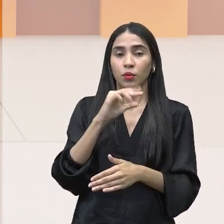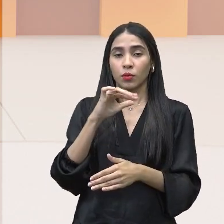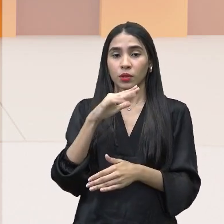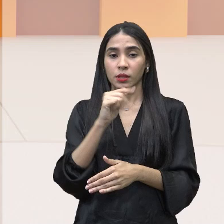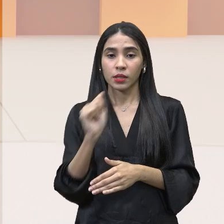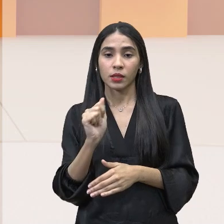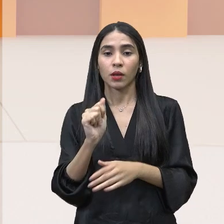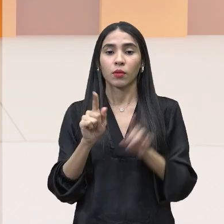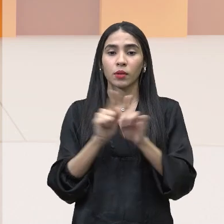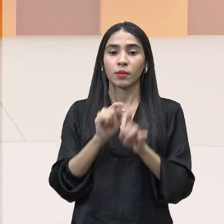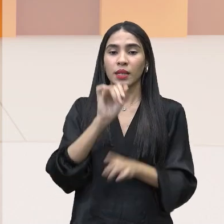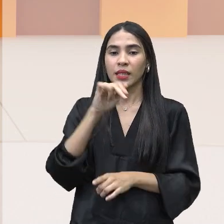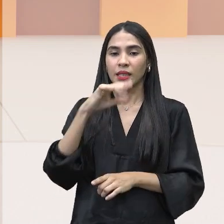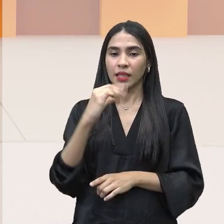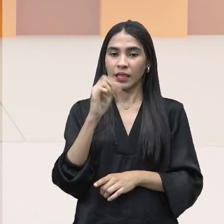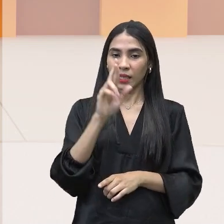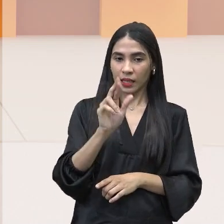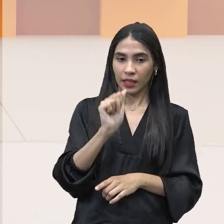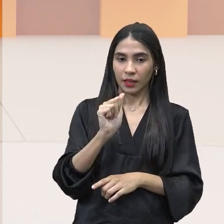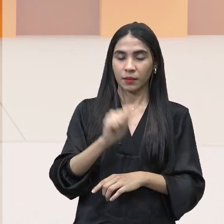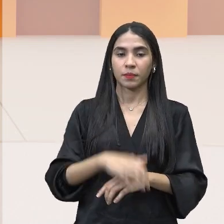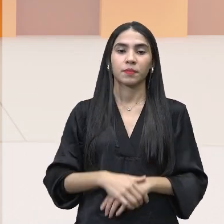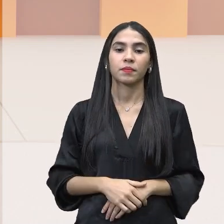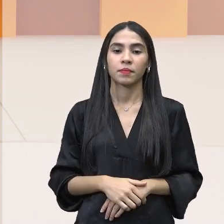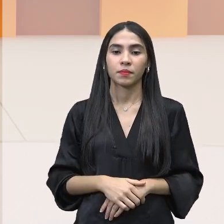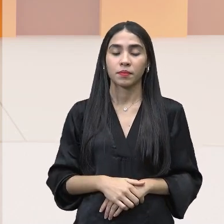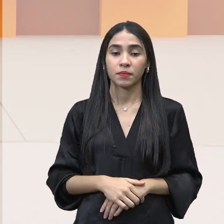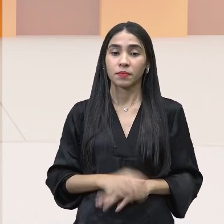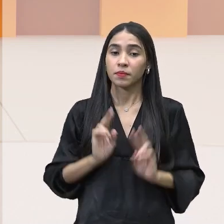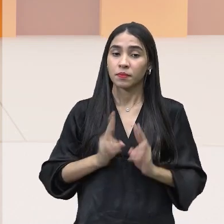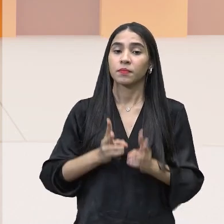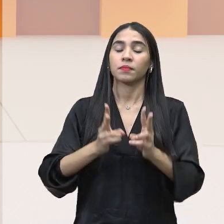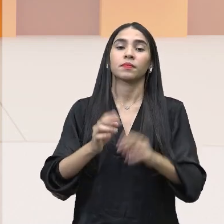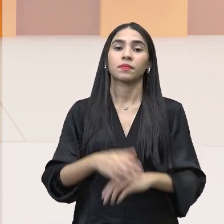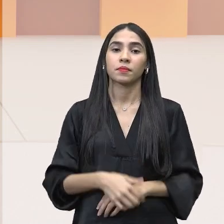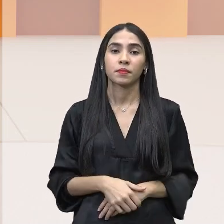Agrária, certo? Muito bem. Continuando aí,